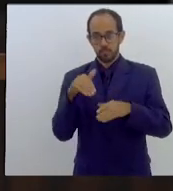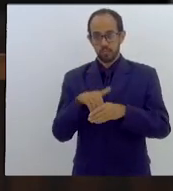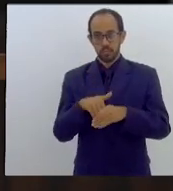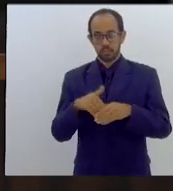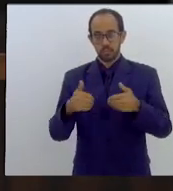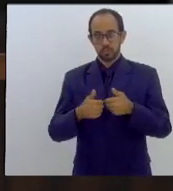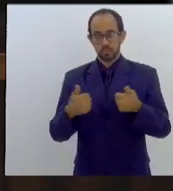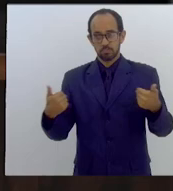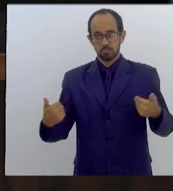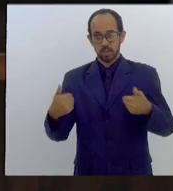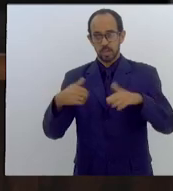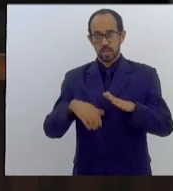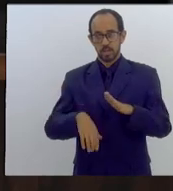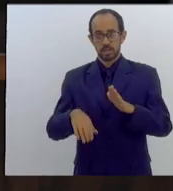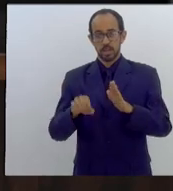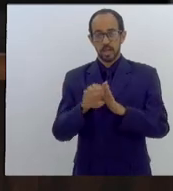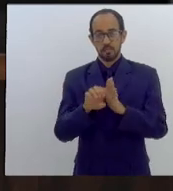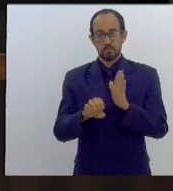aprovação da emenda aditiva